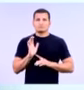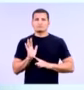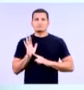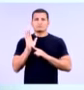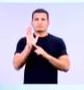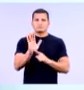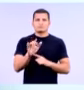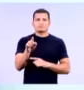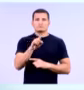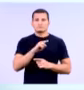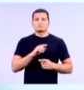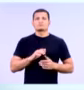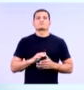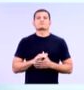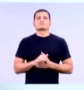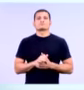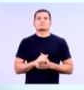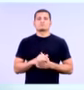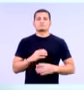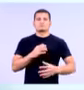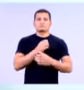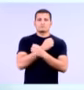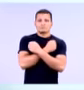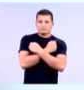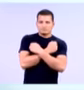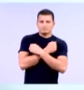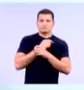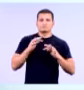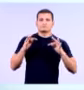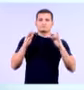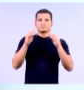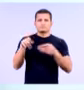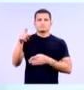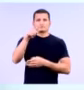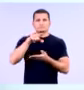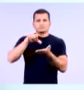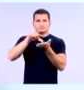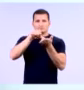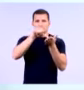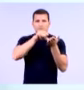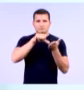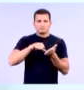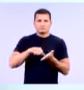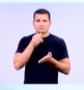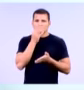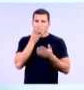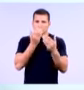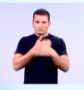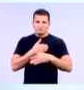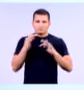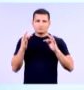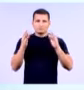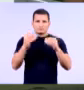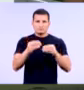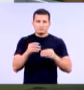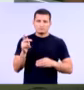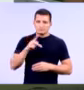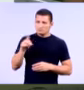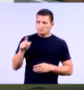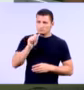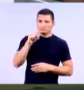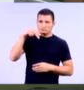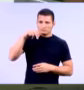ajudem vocês de alguma maneira. Um abraço para todos vocês que estão aí nos polos e boa prova a todos, né, professora